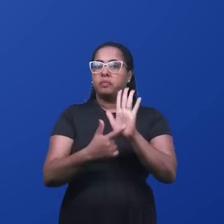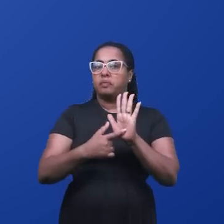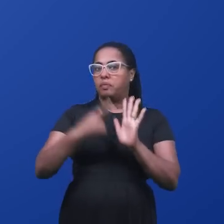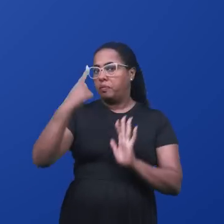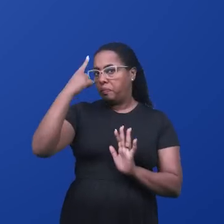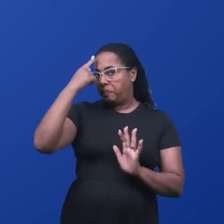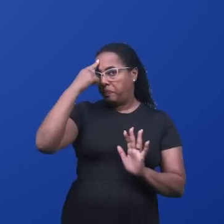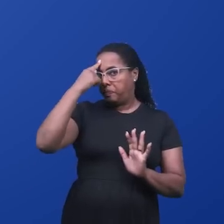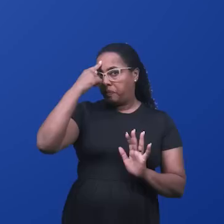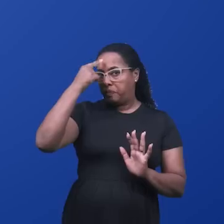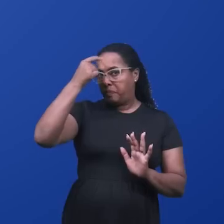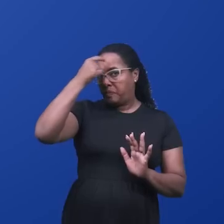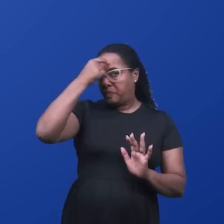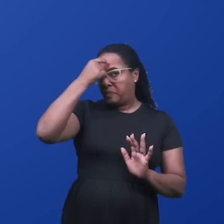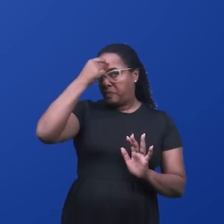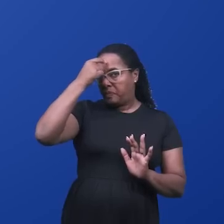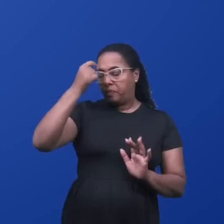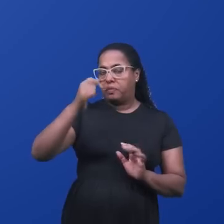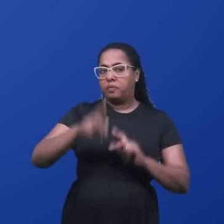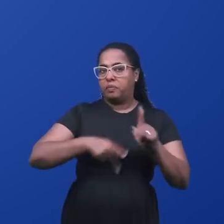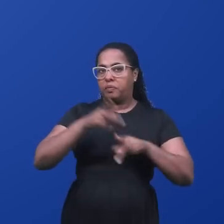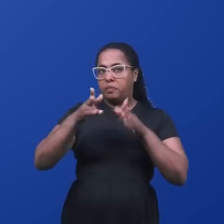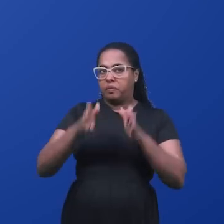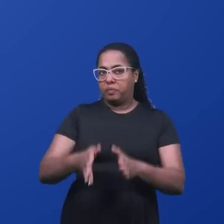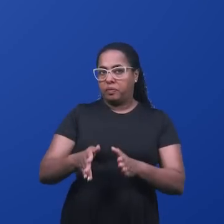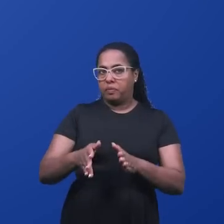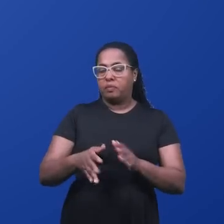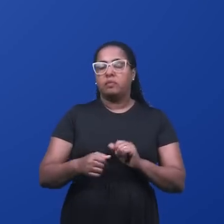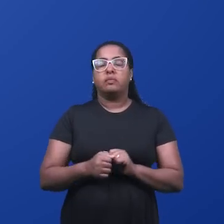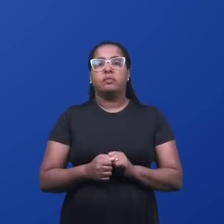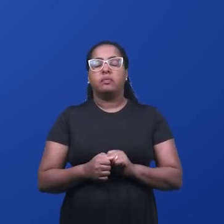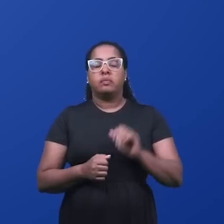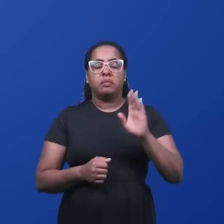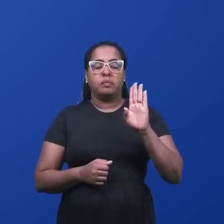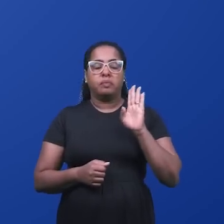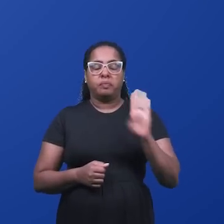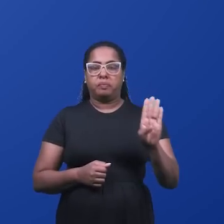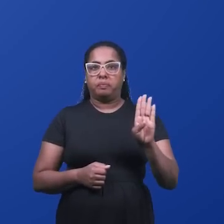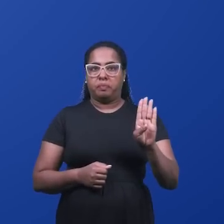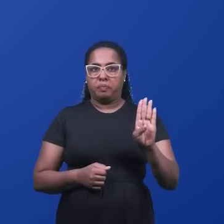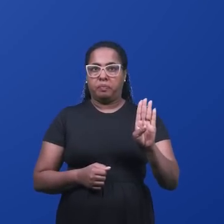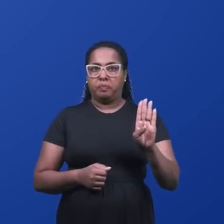dos pensamentos, a mente, a igreja fiel. A letra B,